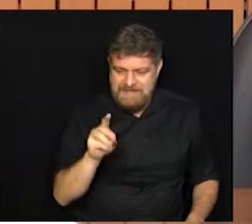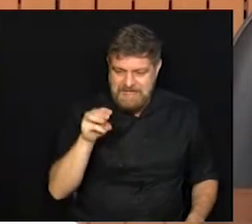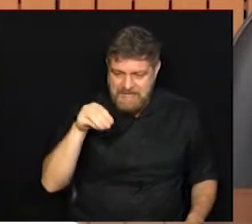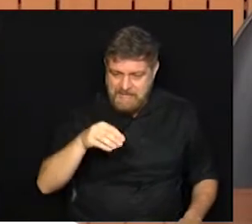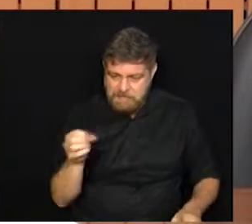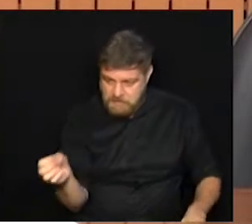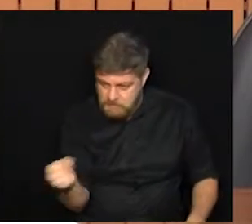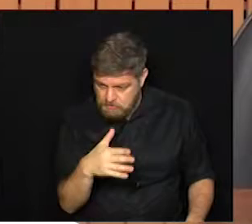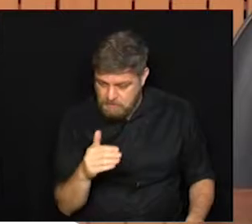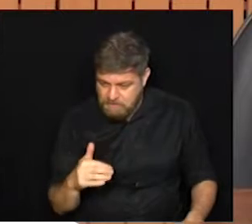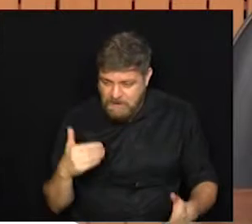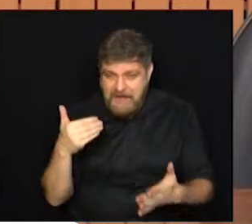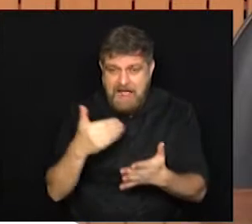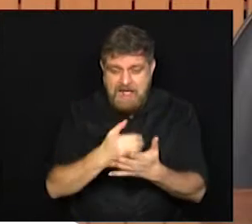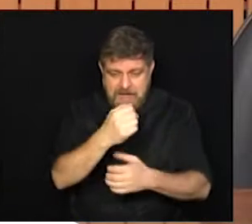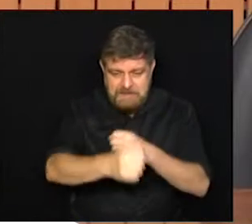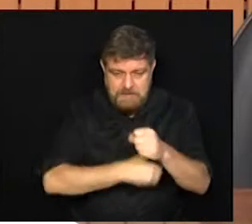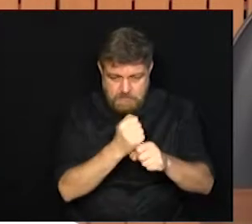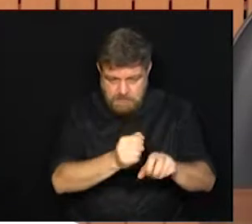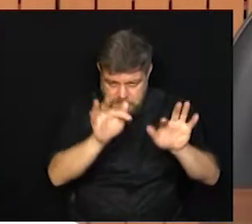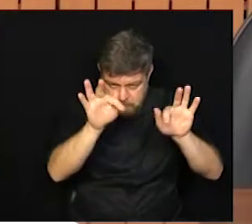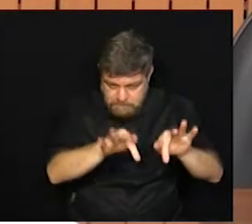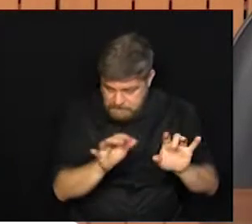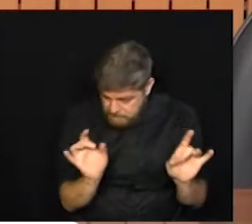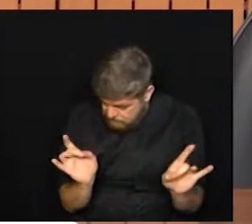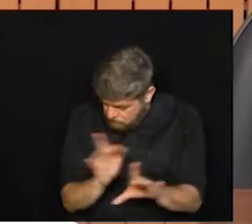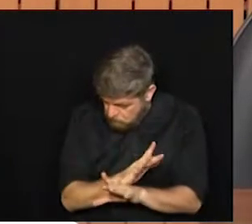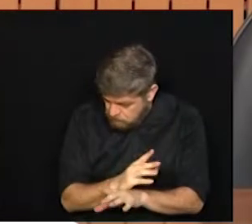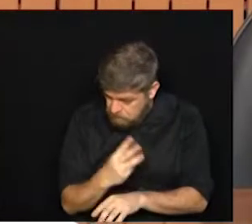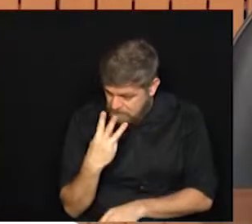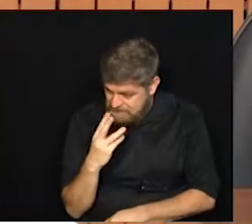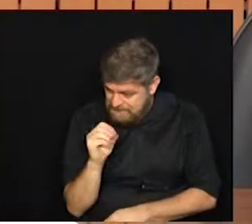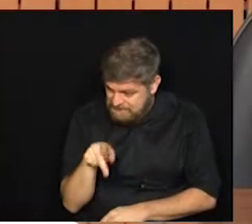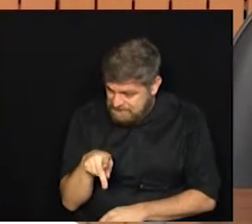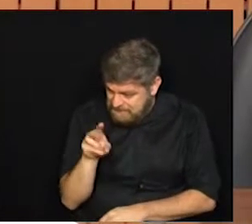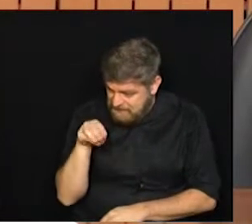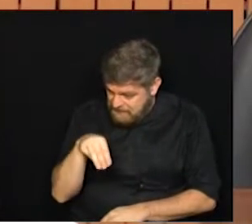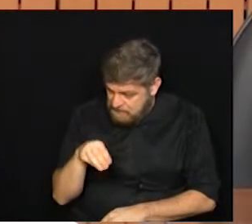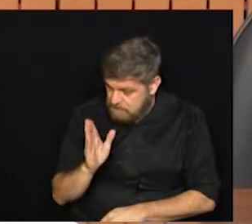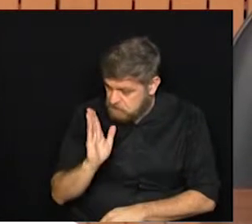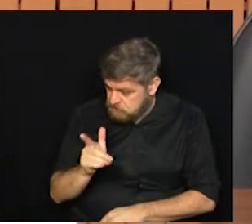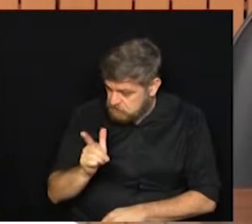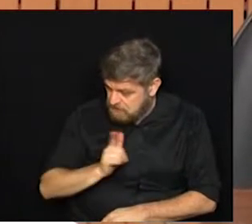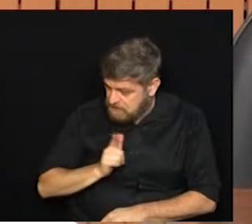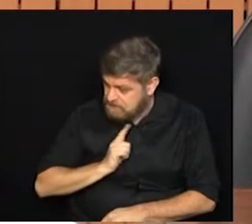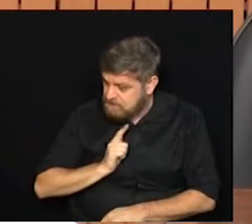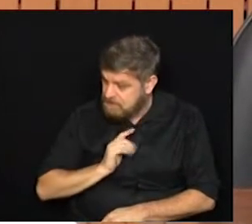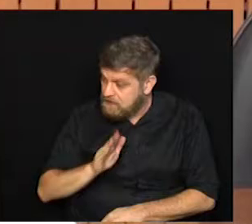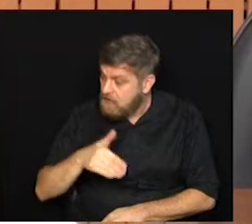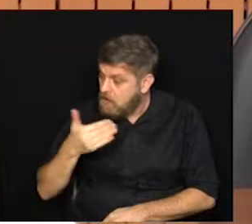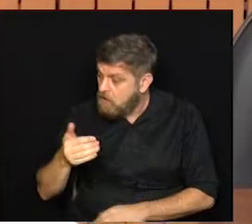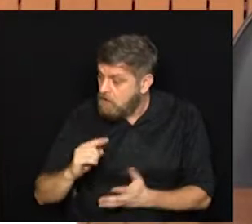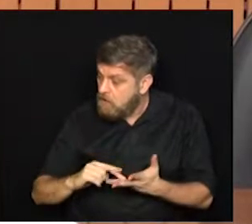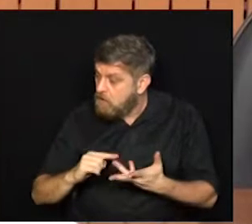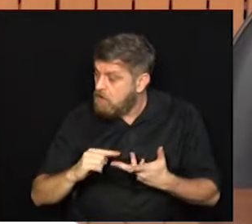ano pretende estar sendo executado, é isso? Se já tem também a relação de quais são, não?